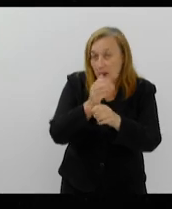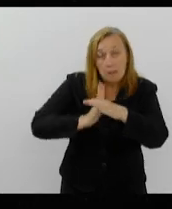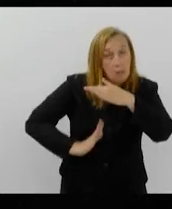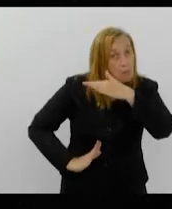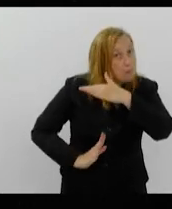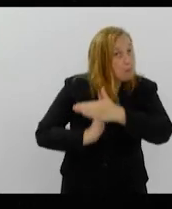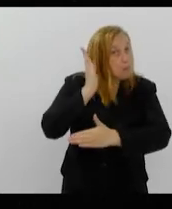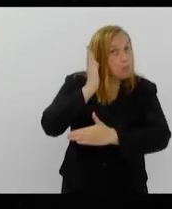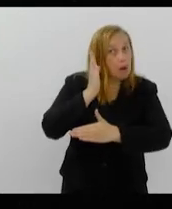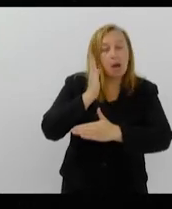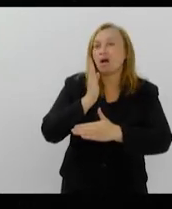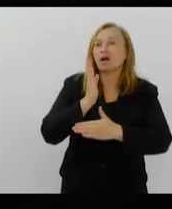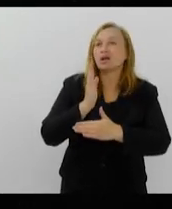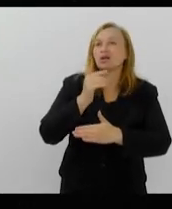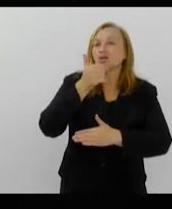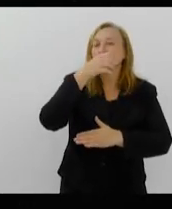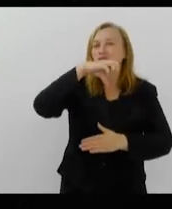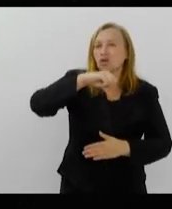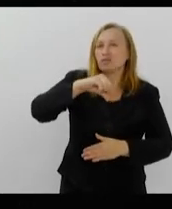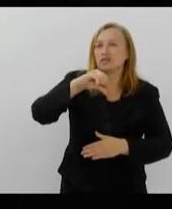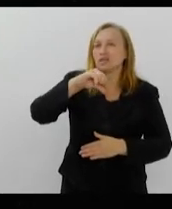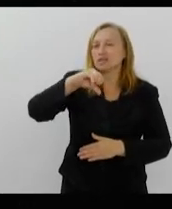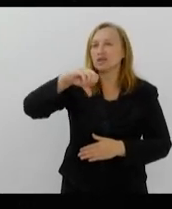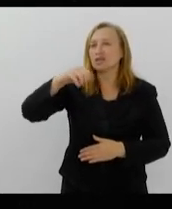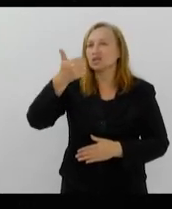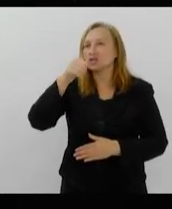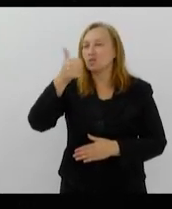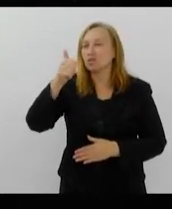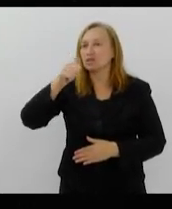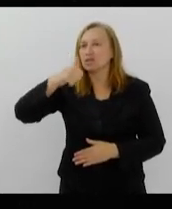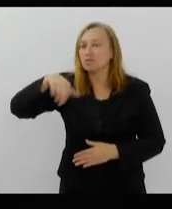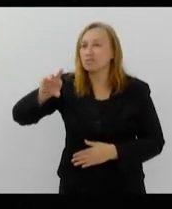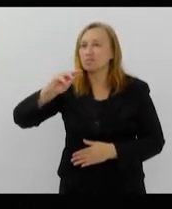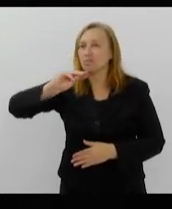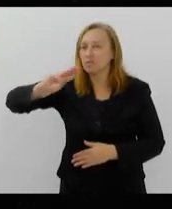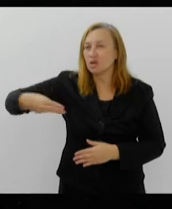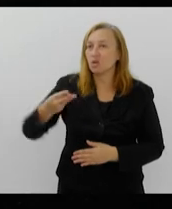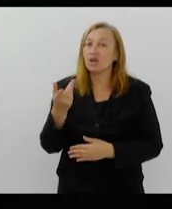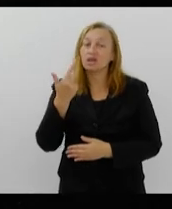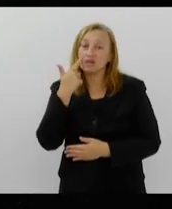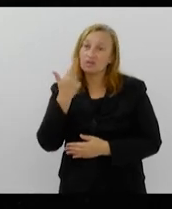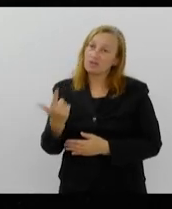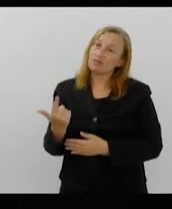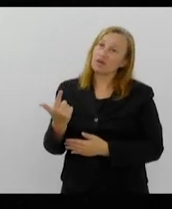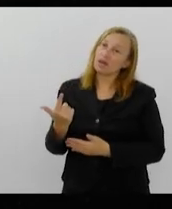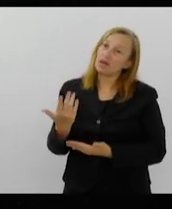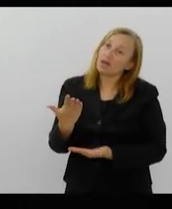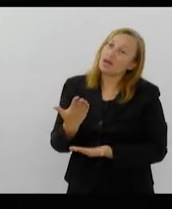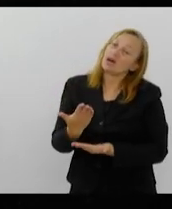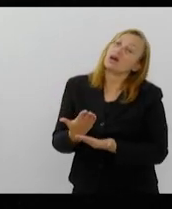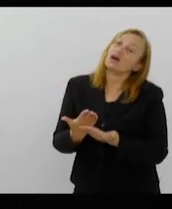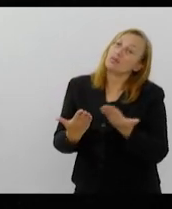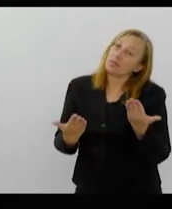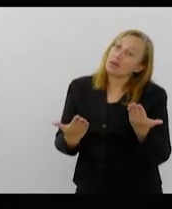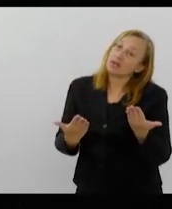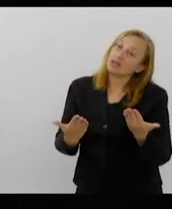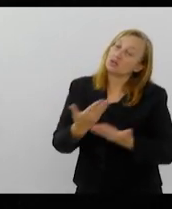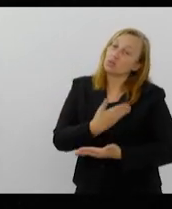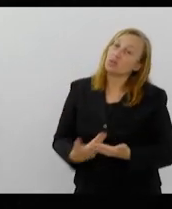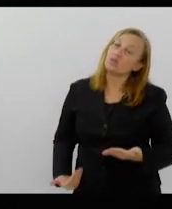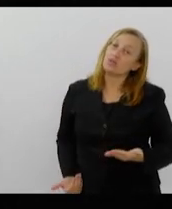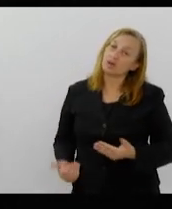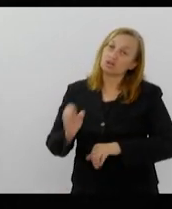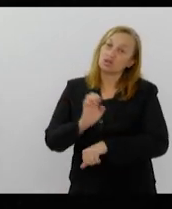ultrapassam 911 milhões. Aí a gente vai entender o déficit do governo do Estado de